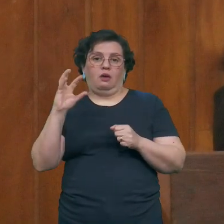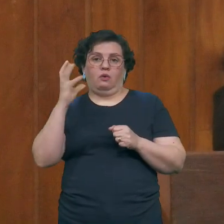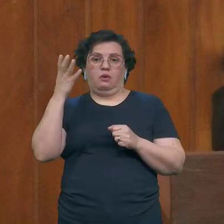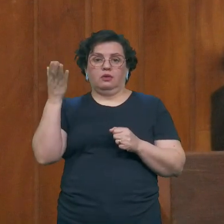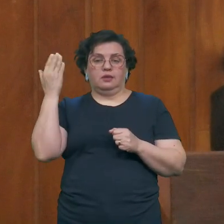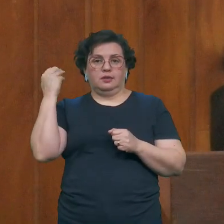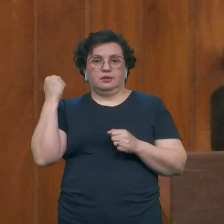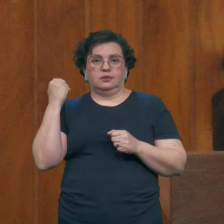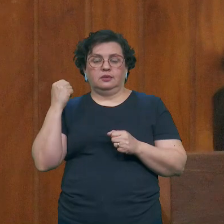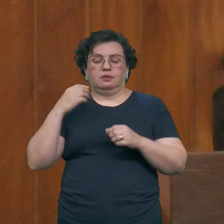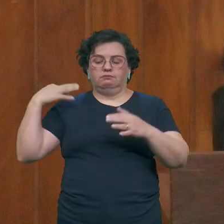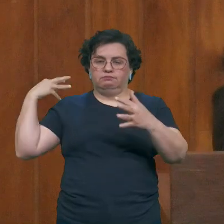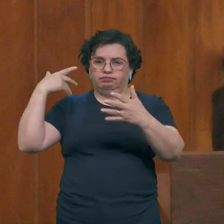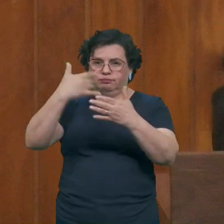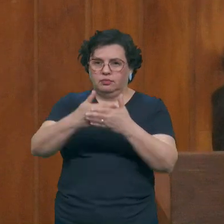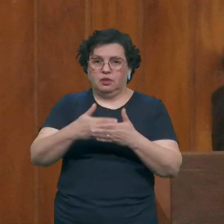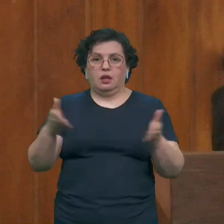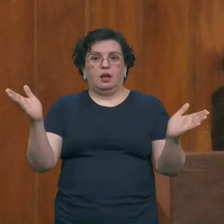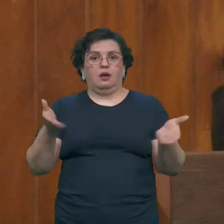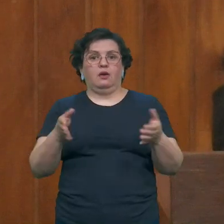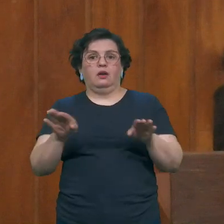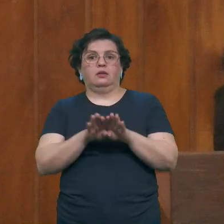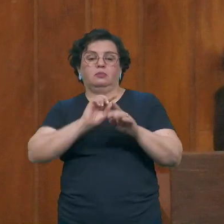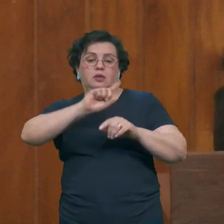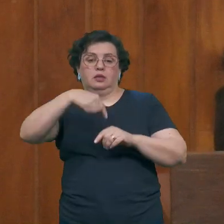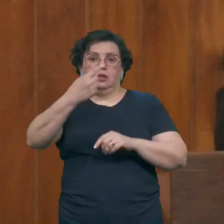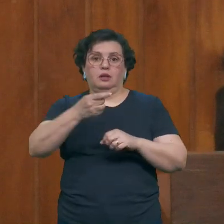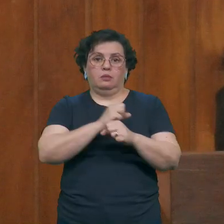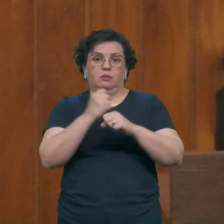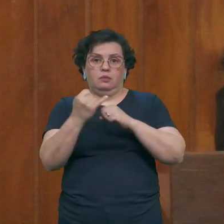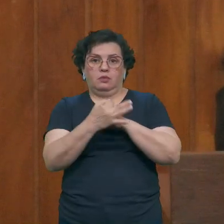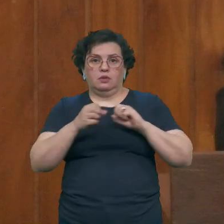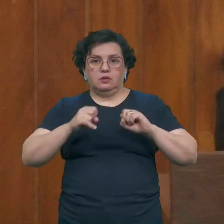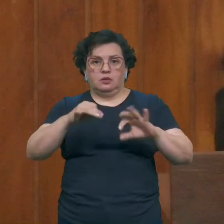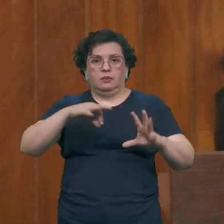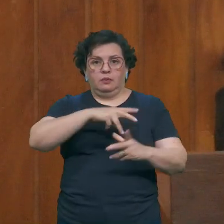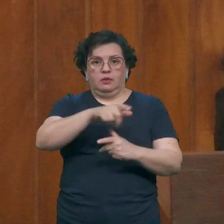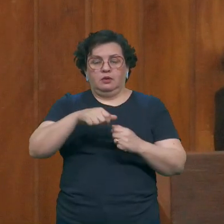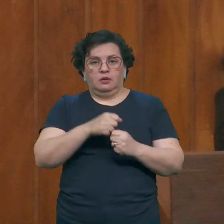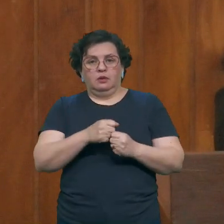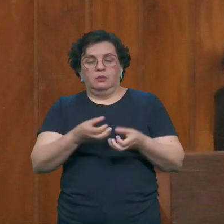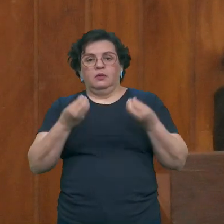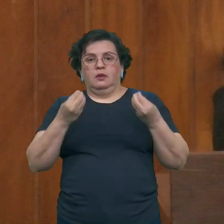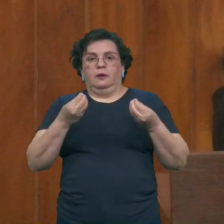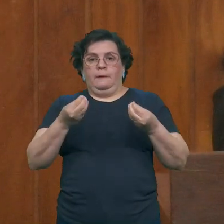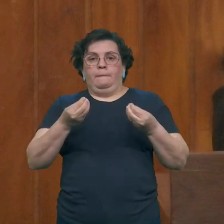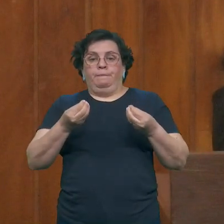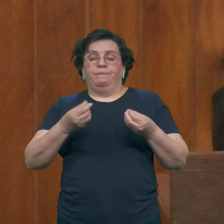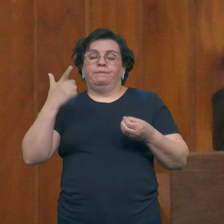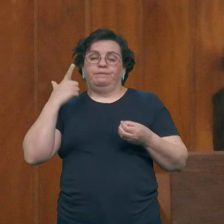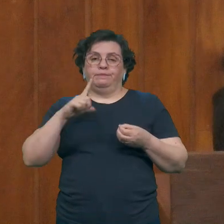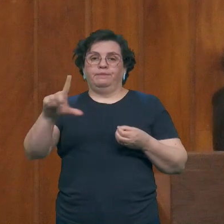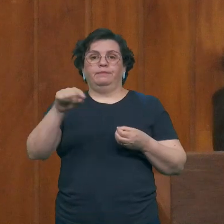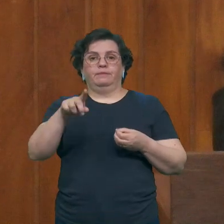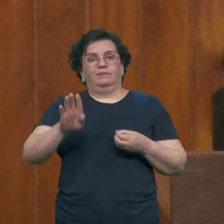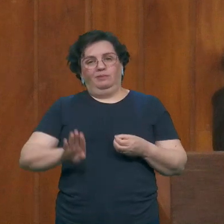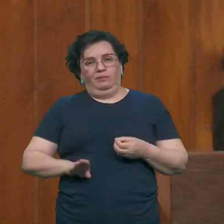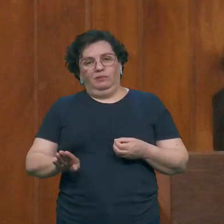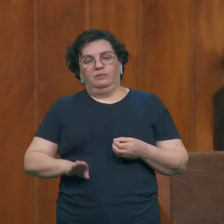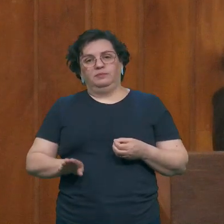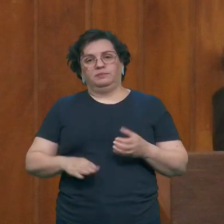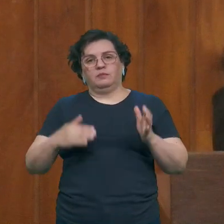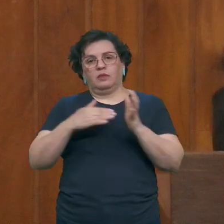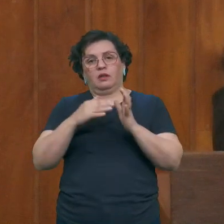nos últimos anos, e agora também pós-pandemia, a situação persiste, e até